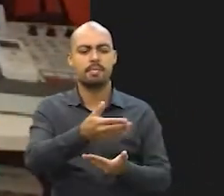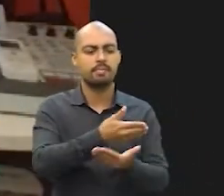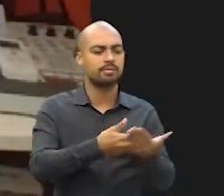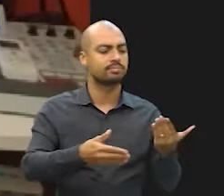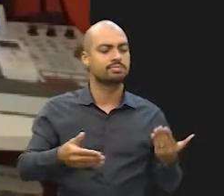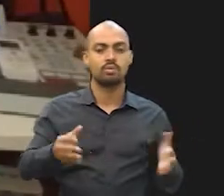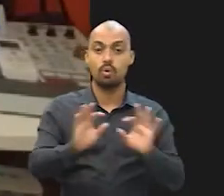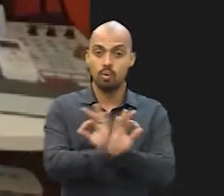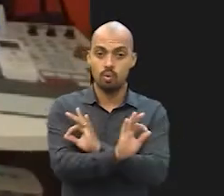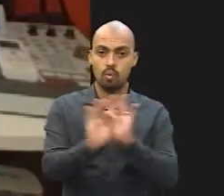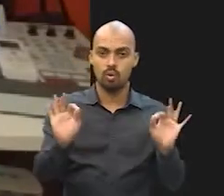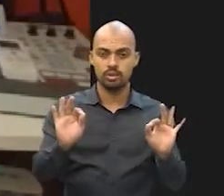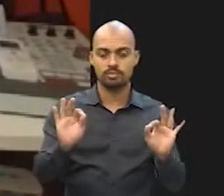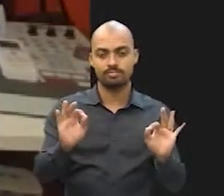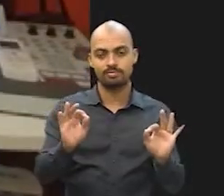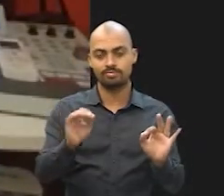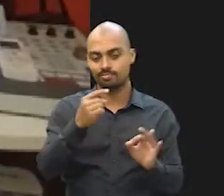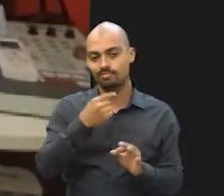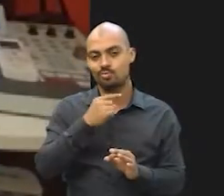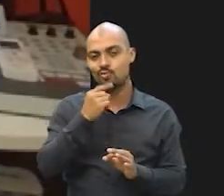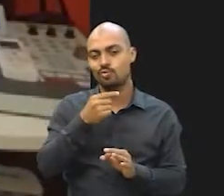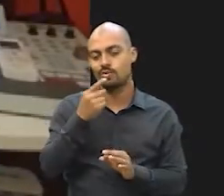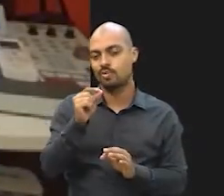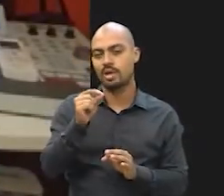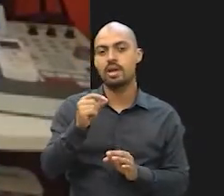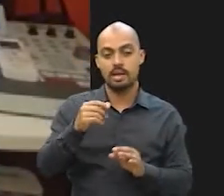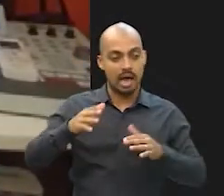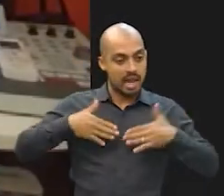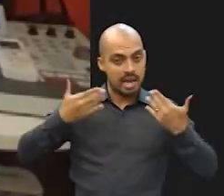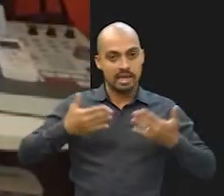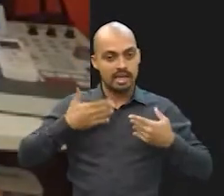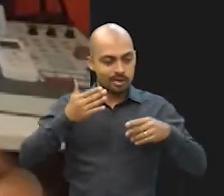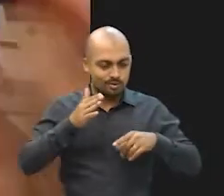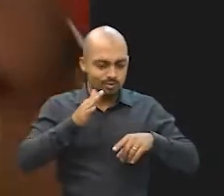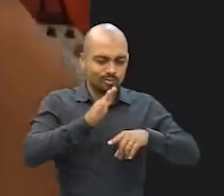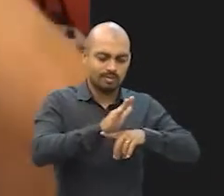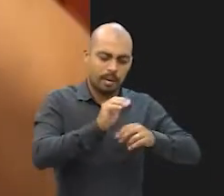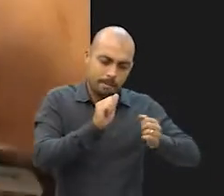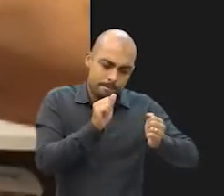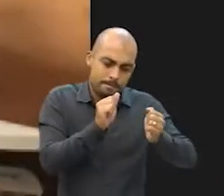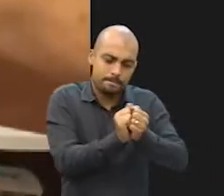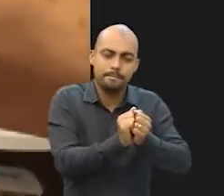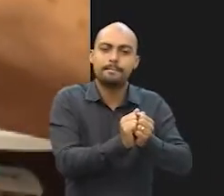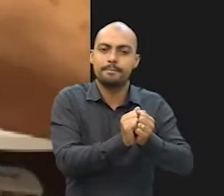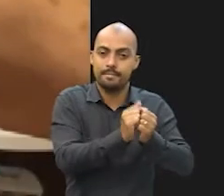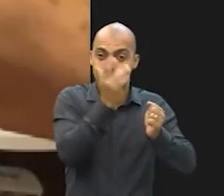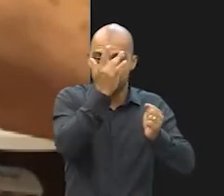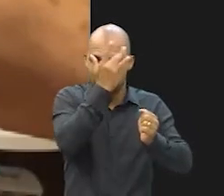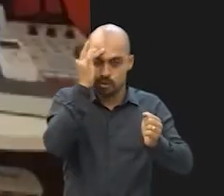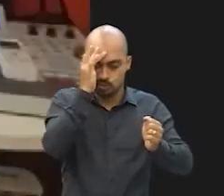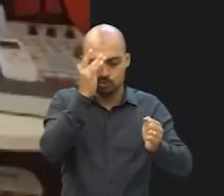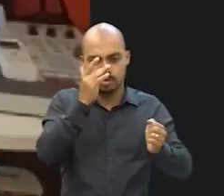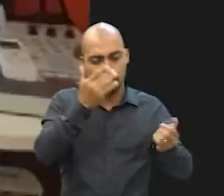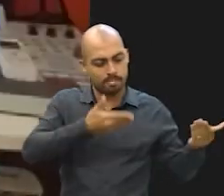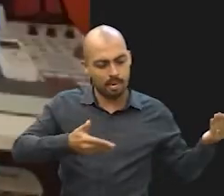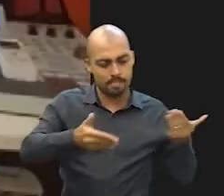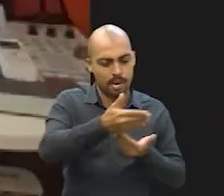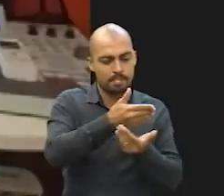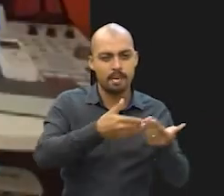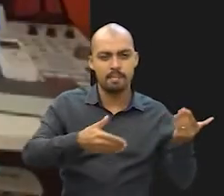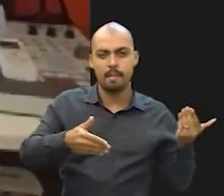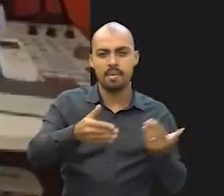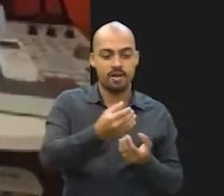grande. Então, sem dúvida, é uma alegria muito grande poder colaborar, poder estar perto de pessoas que conseguem passar